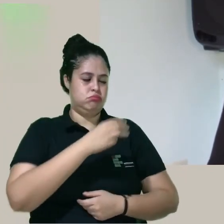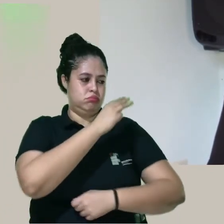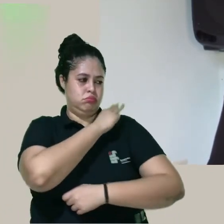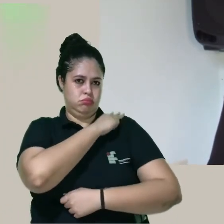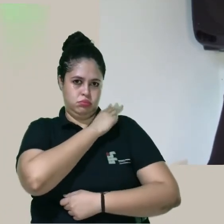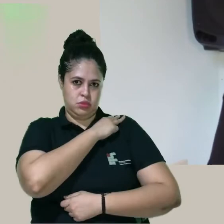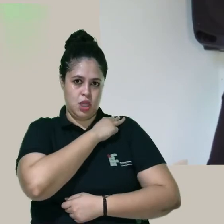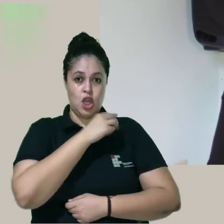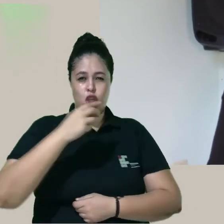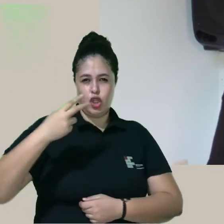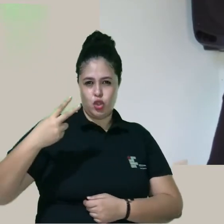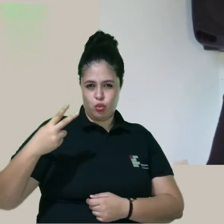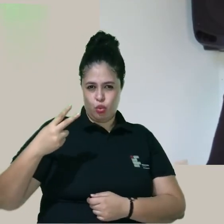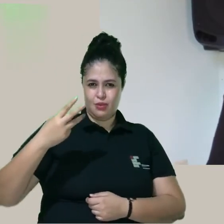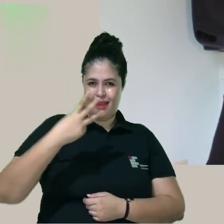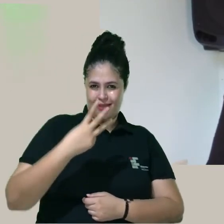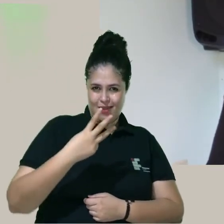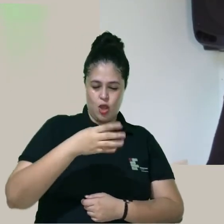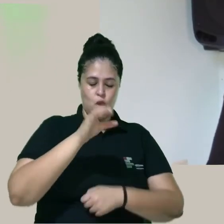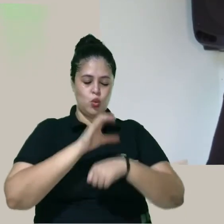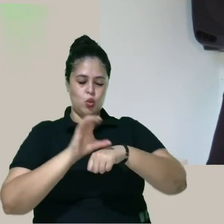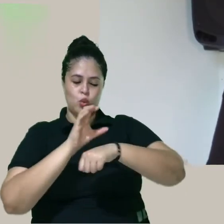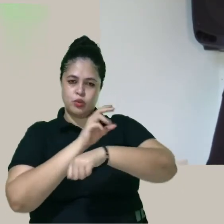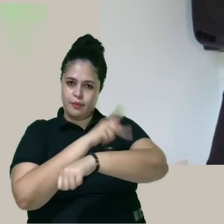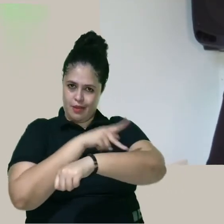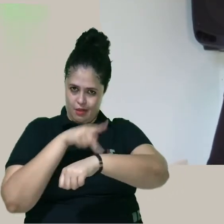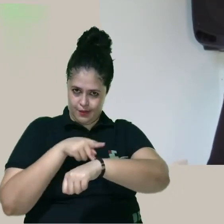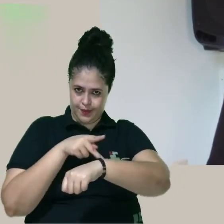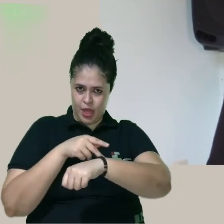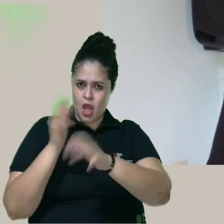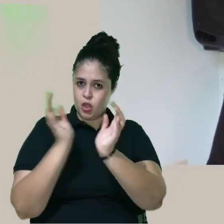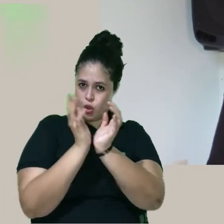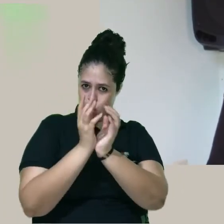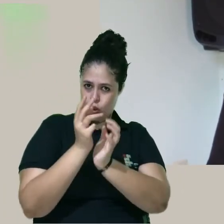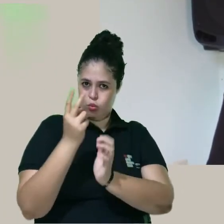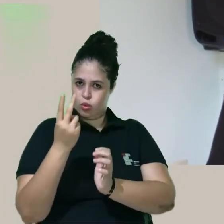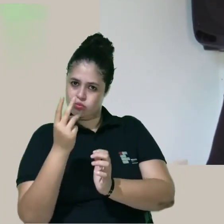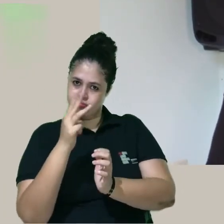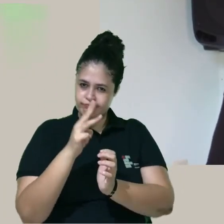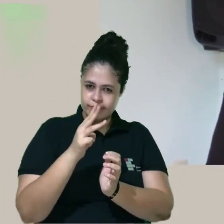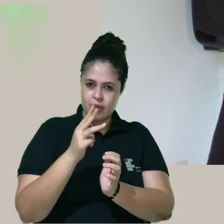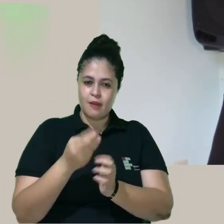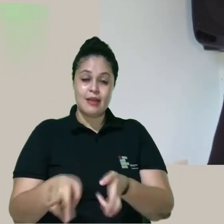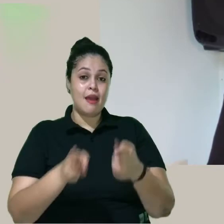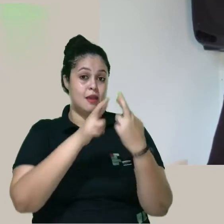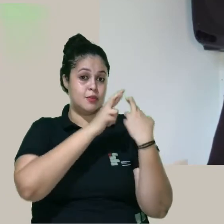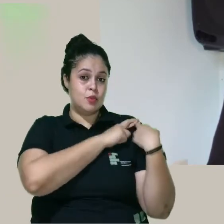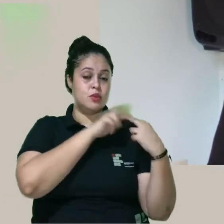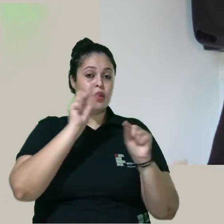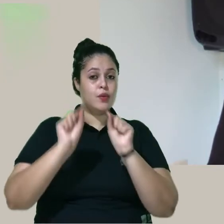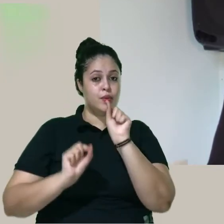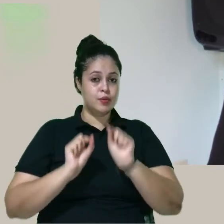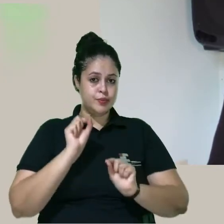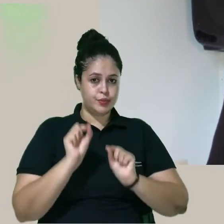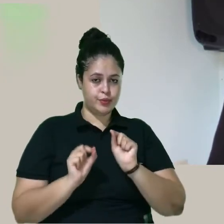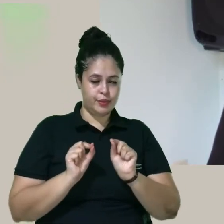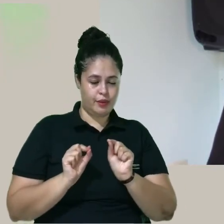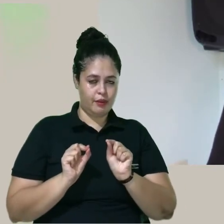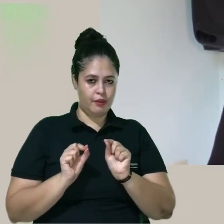2 a 3 membros para o curso de pedagogia. E esse grupo de trabalho será